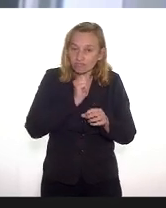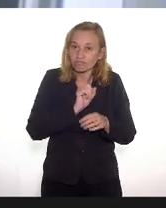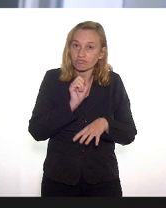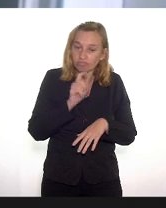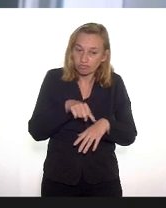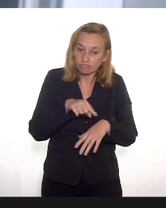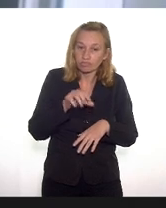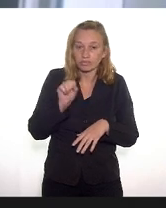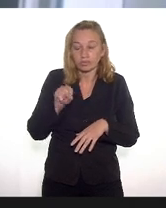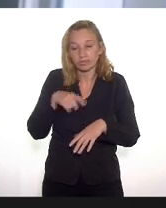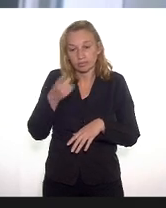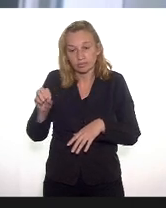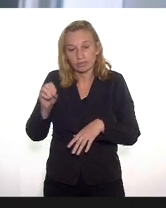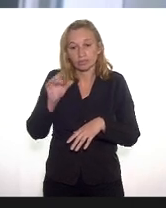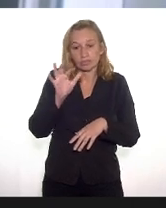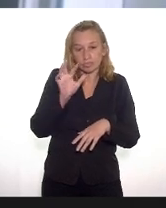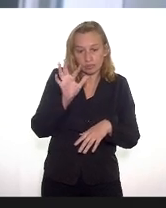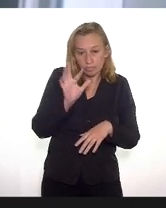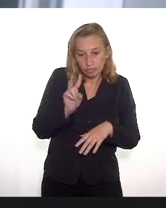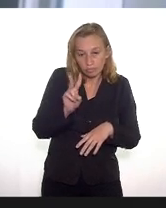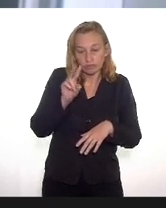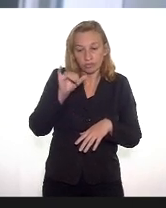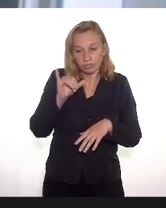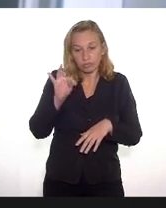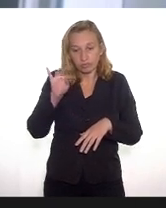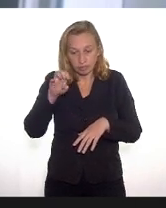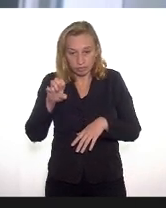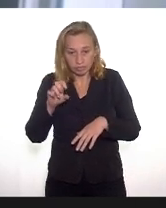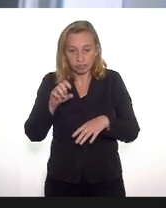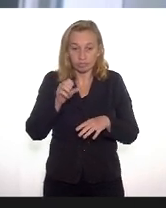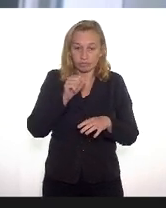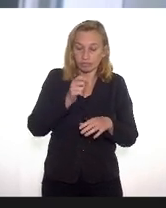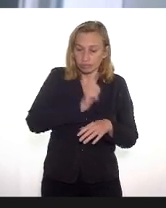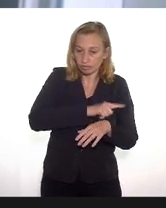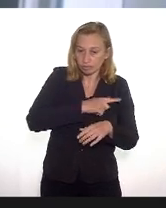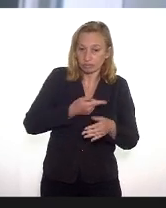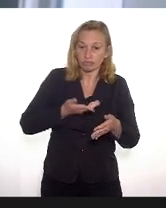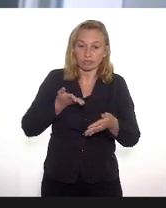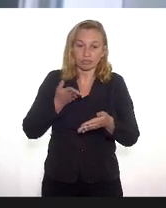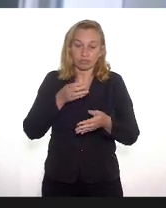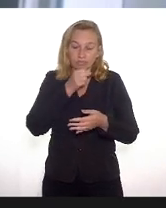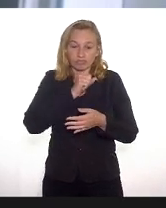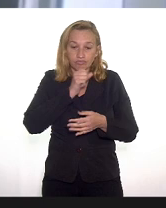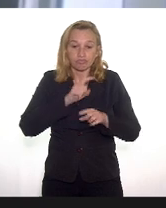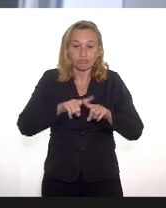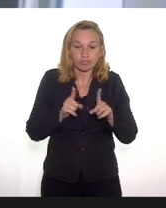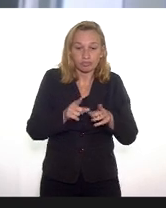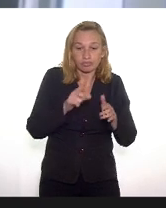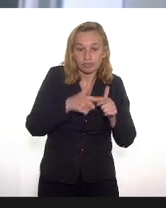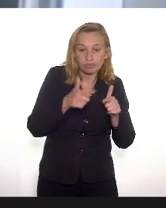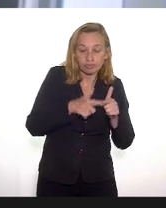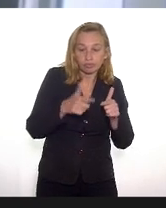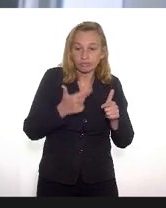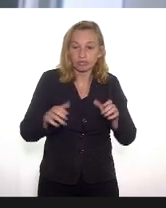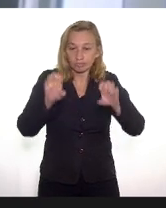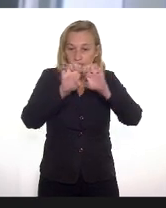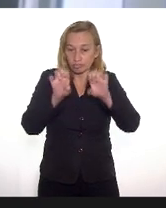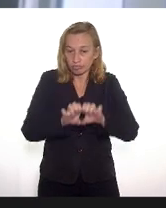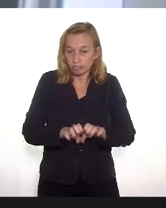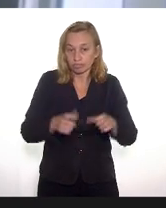são recentes, naturalmente não é da gestão que começou agora, mas problemas relacionados à infraestrutura dos